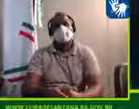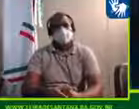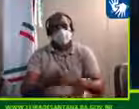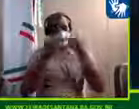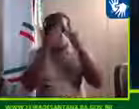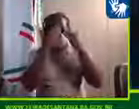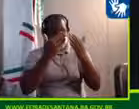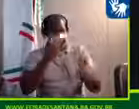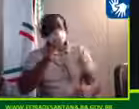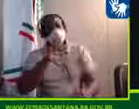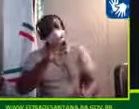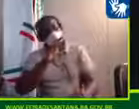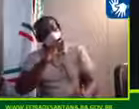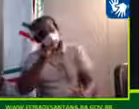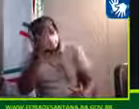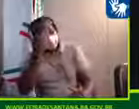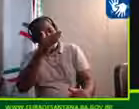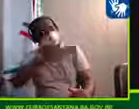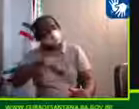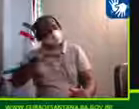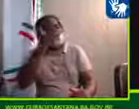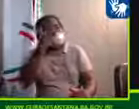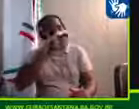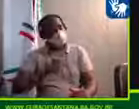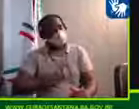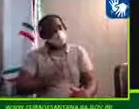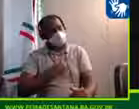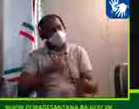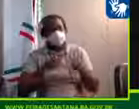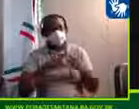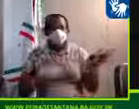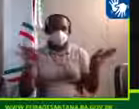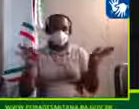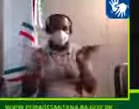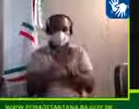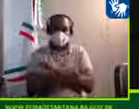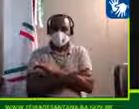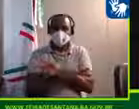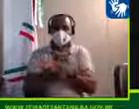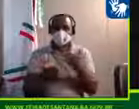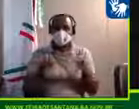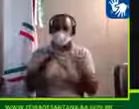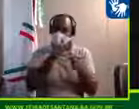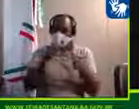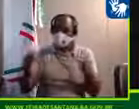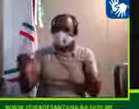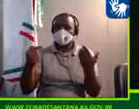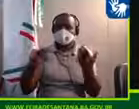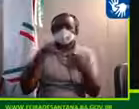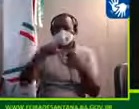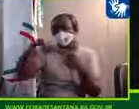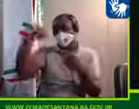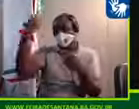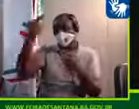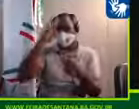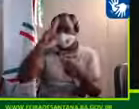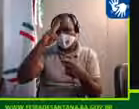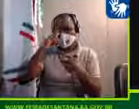Quero agradecer a todos pela participação na coletiva. A gente encerra agora. Uma ótima semana e até a